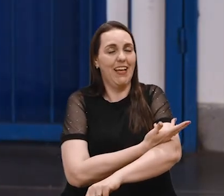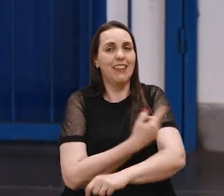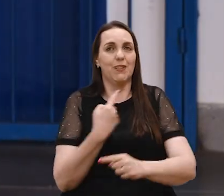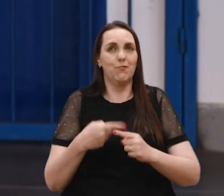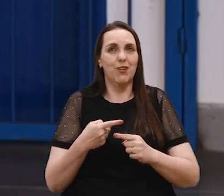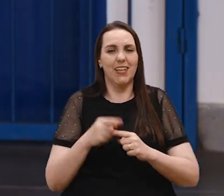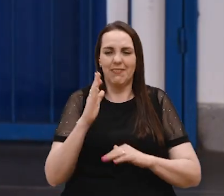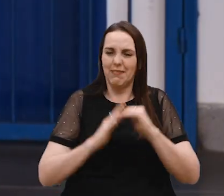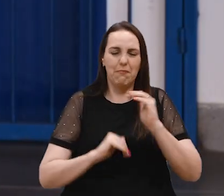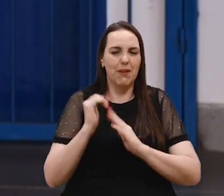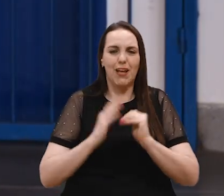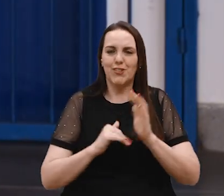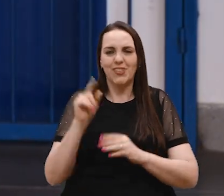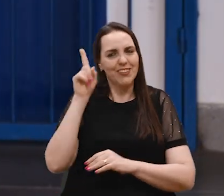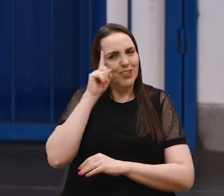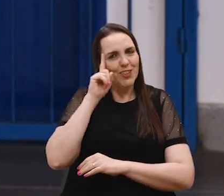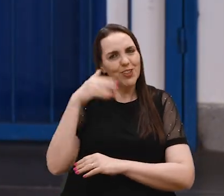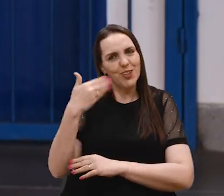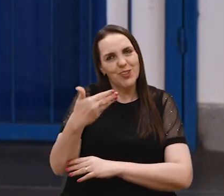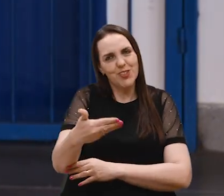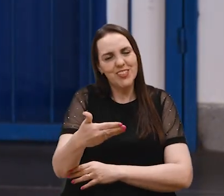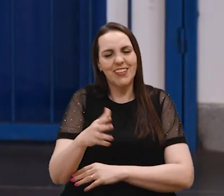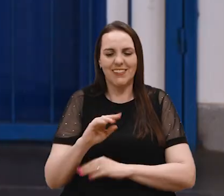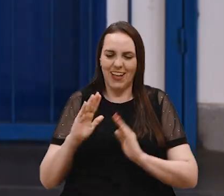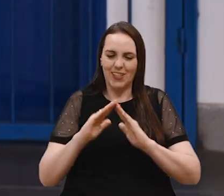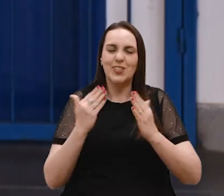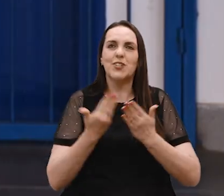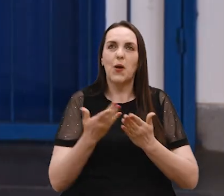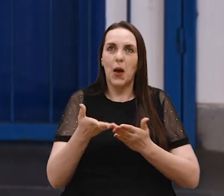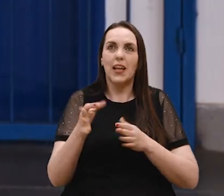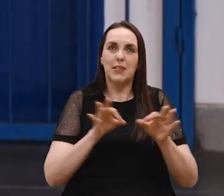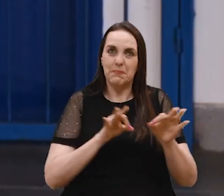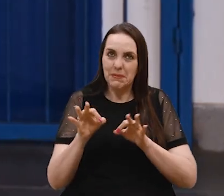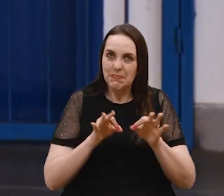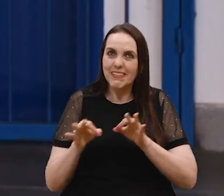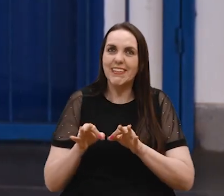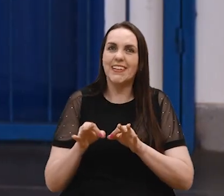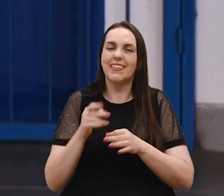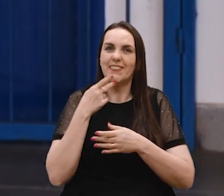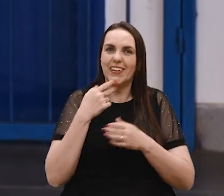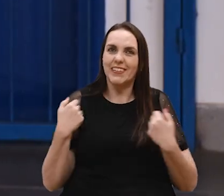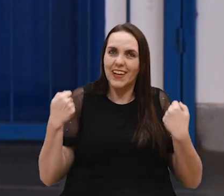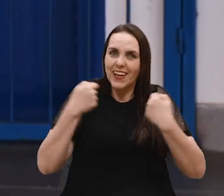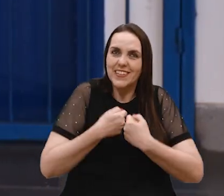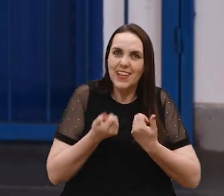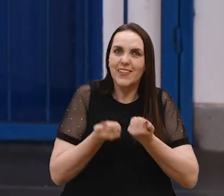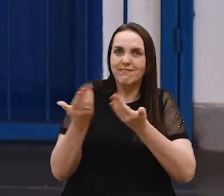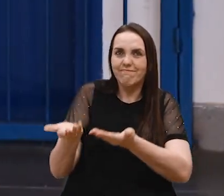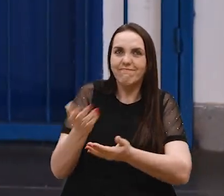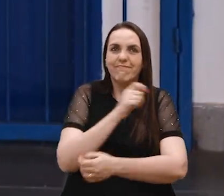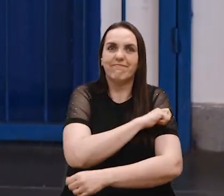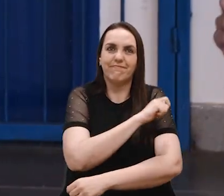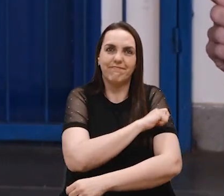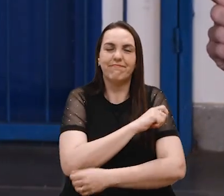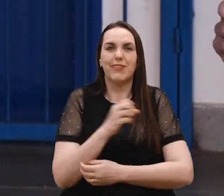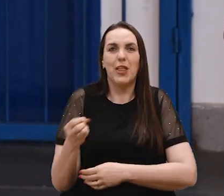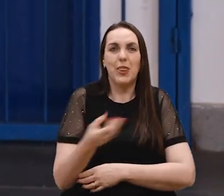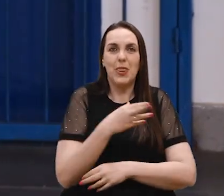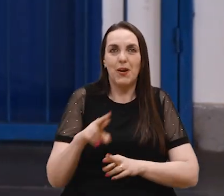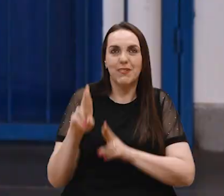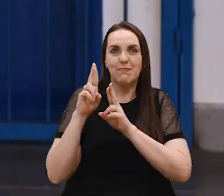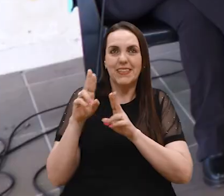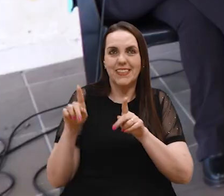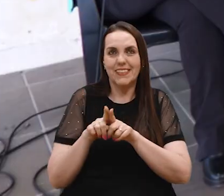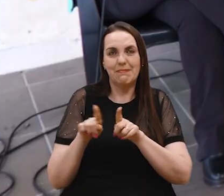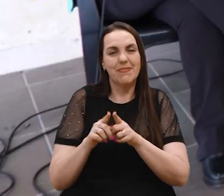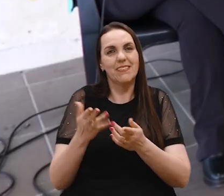está exercitando isso todo dia, né? E essa escola aqui está preparada, quando diz que tem um casaco para o aluno, né? Lá na Nova